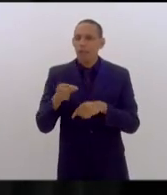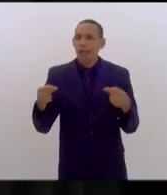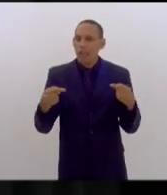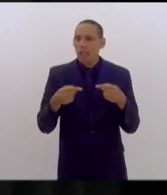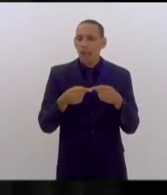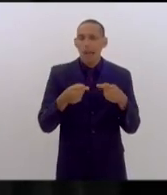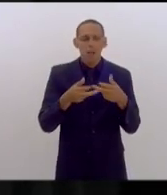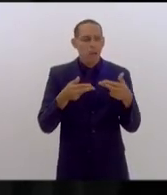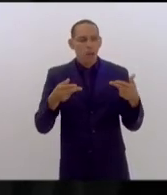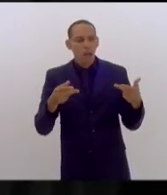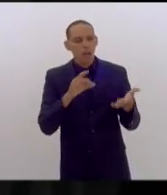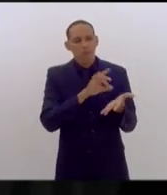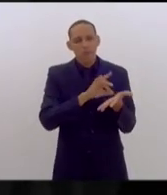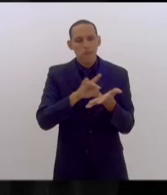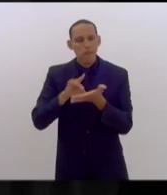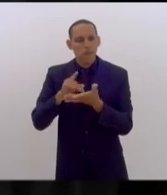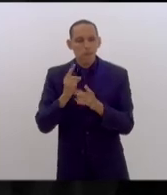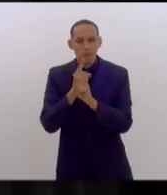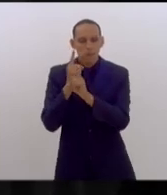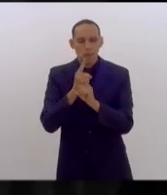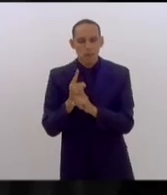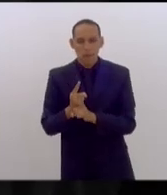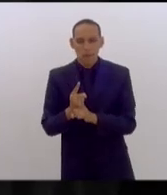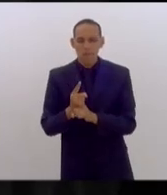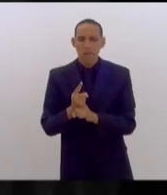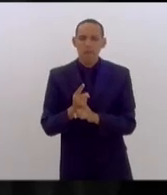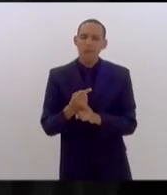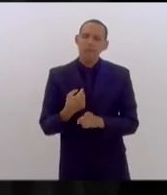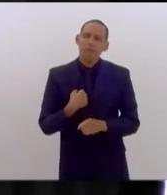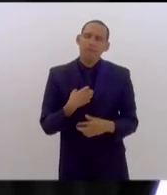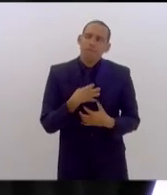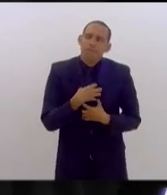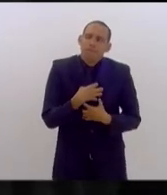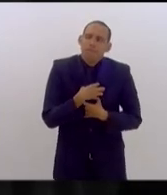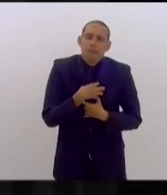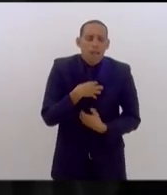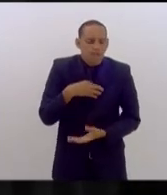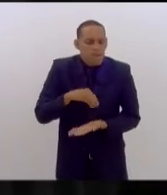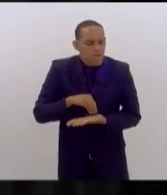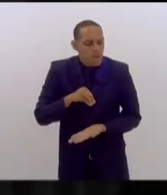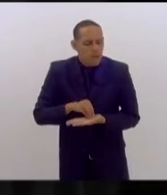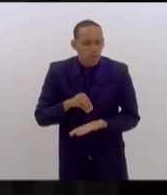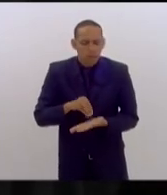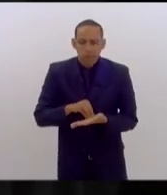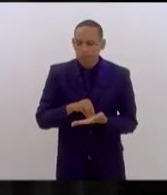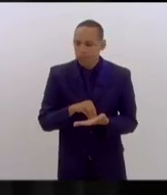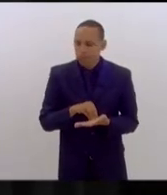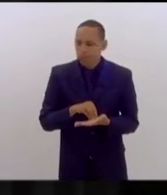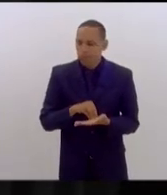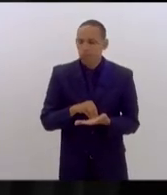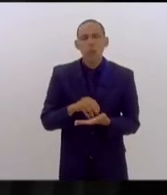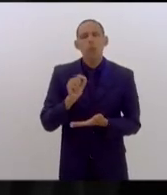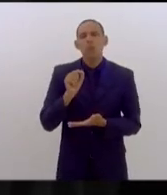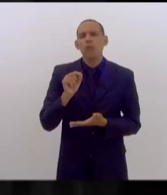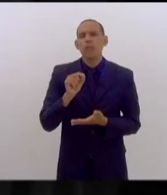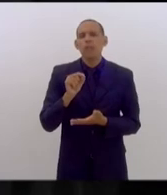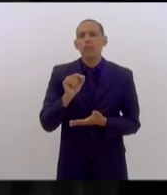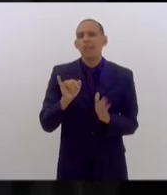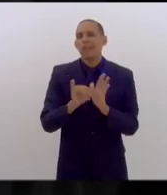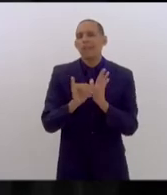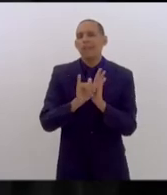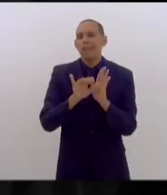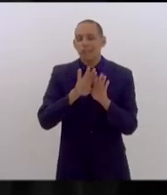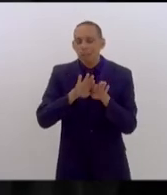Fatos apurados e o senti falta de um sub tem